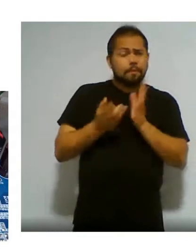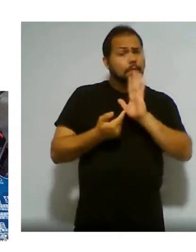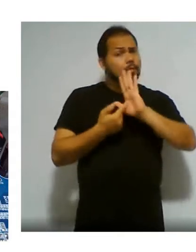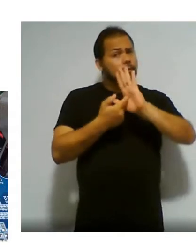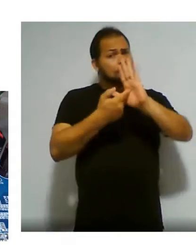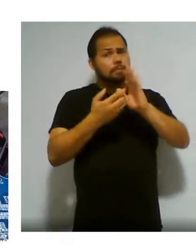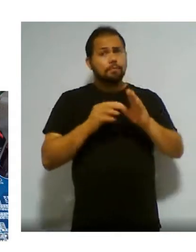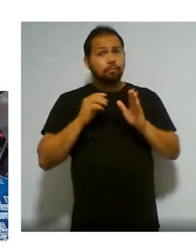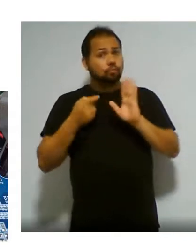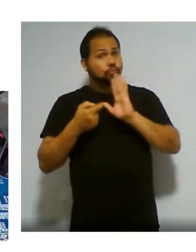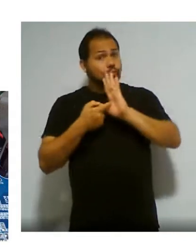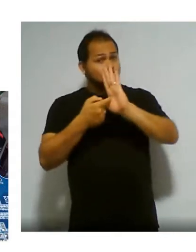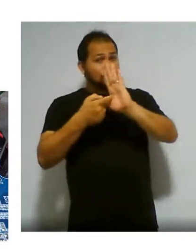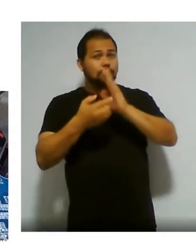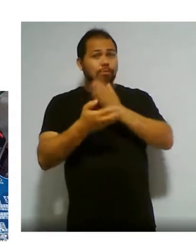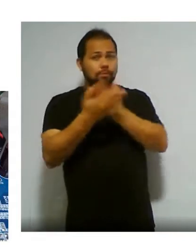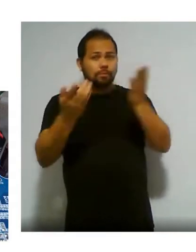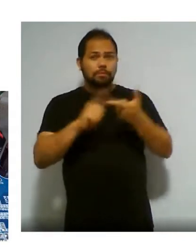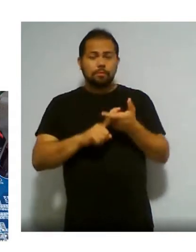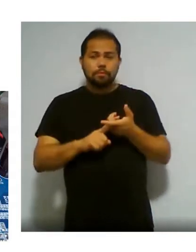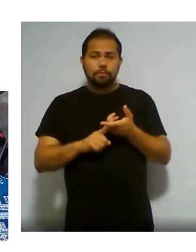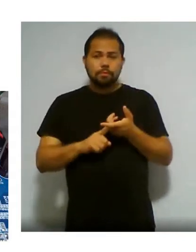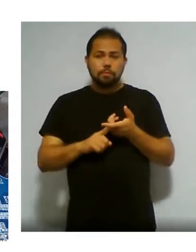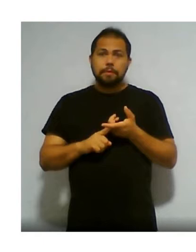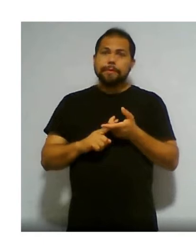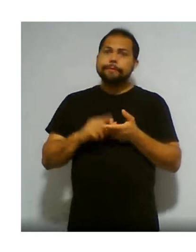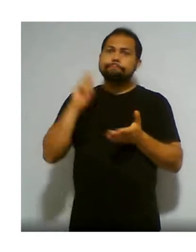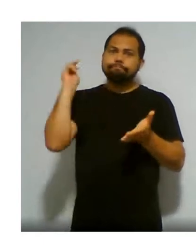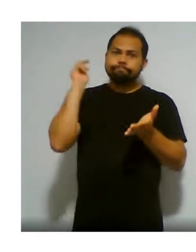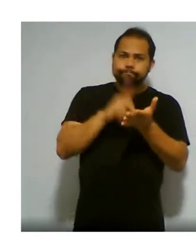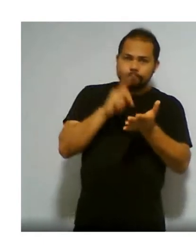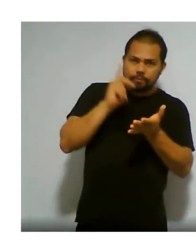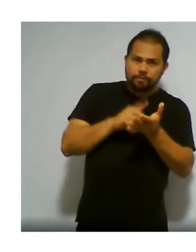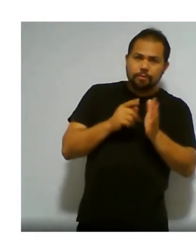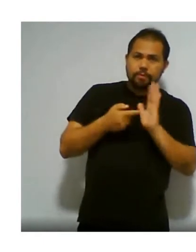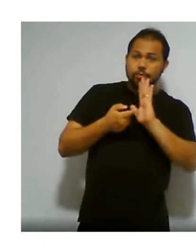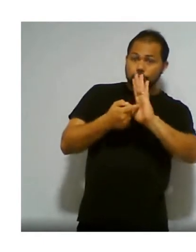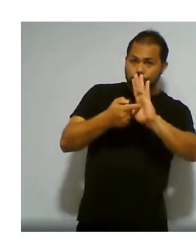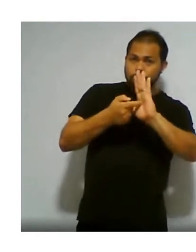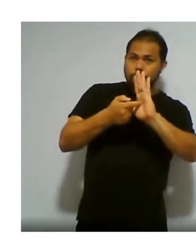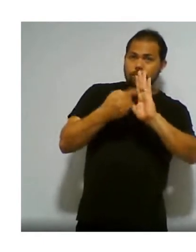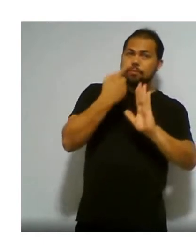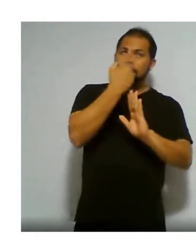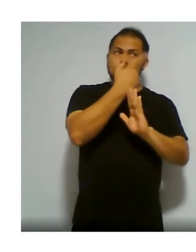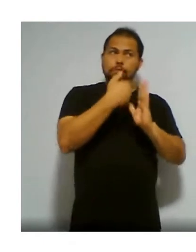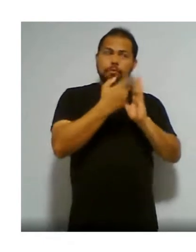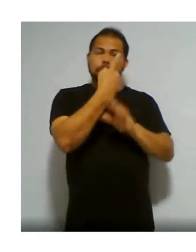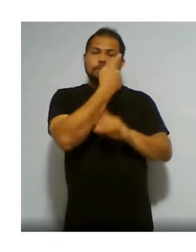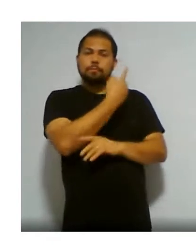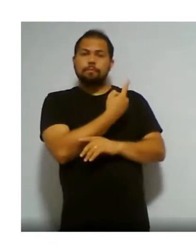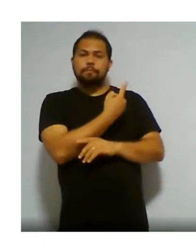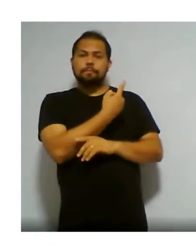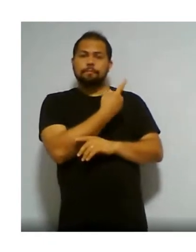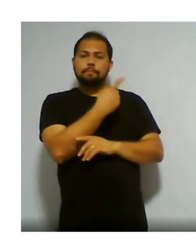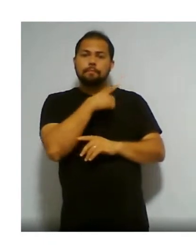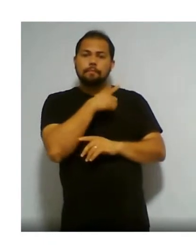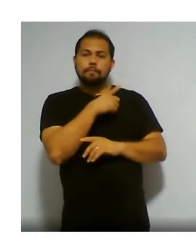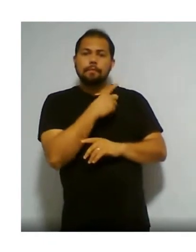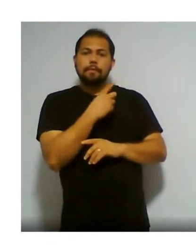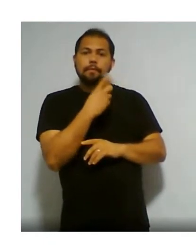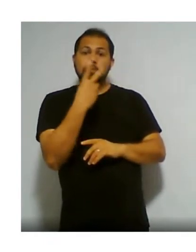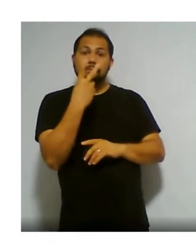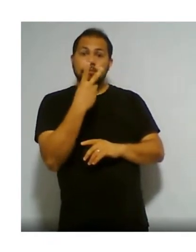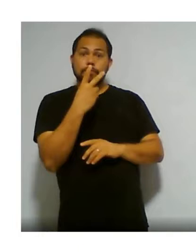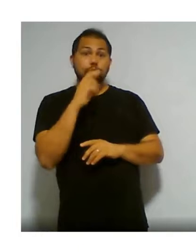mostrei para vocês, em um caso real, né? Então deixa eu voltar aqui, ó. Então tá aqui, a gente tem todos os pinos